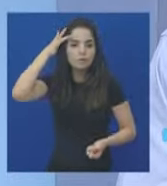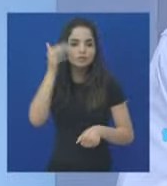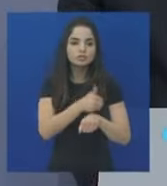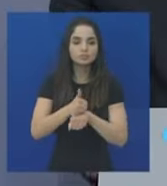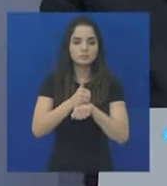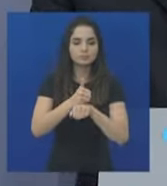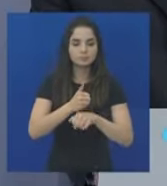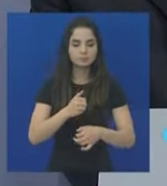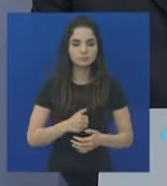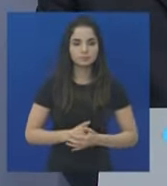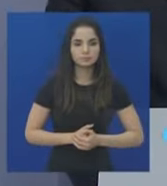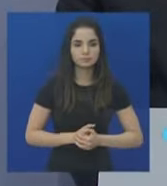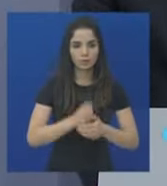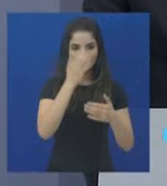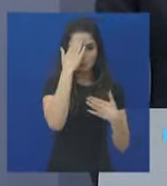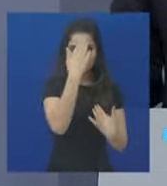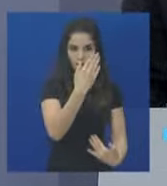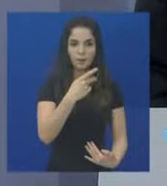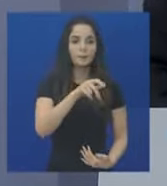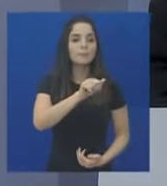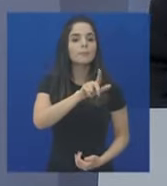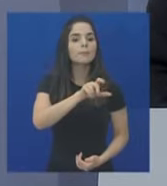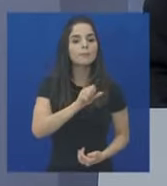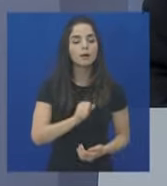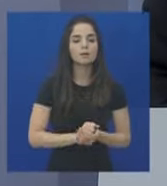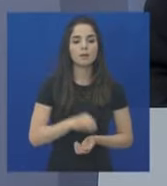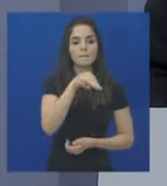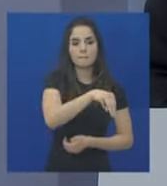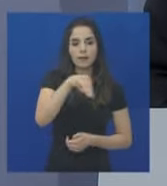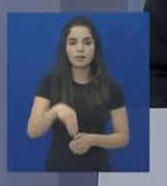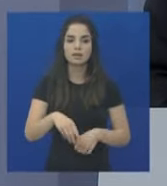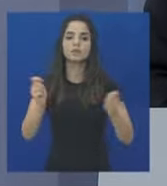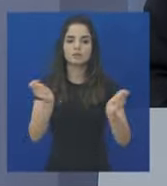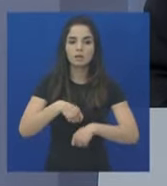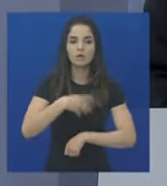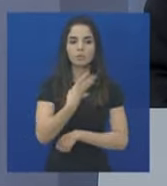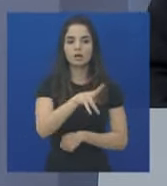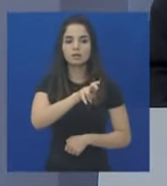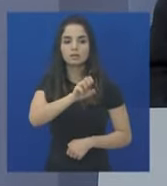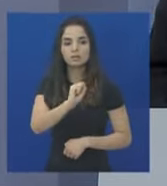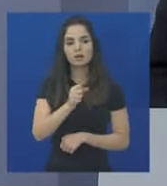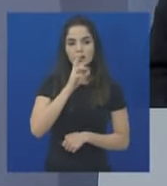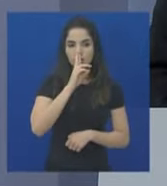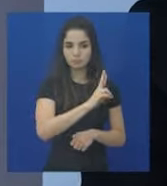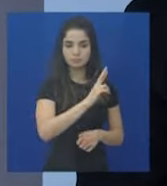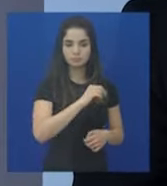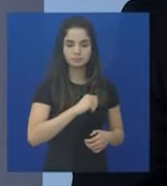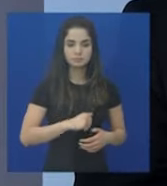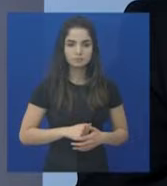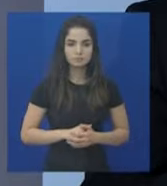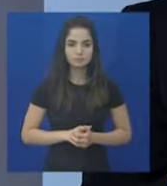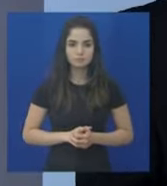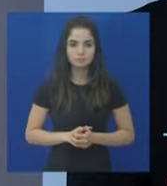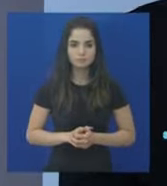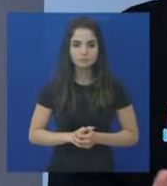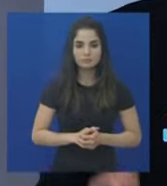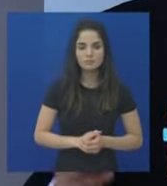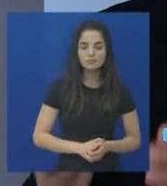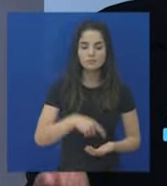Frio. Obrigado, candidato Paulo César. Candidato Marquinhos Mendes, o tem 45 segundos para a réplica. A partir de agora. O